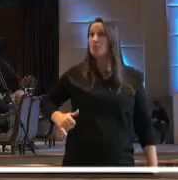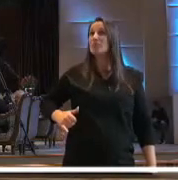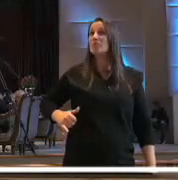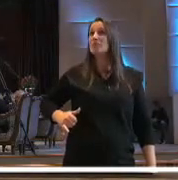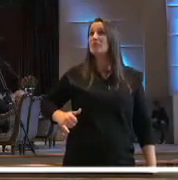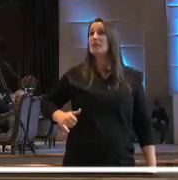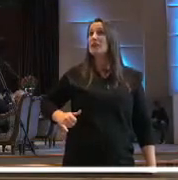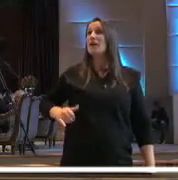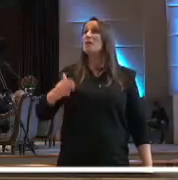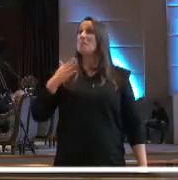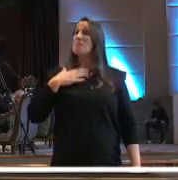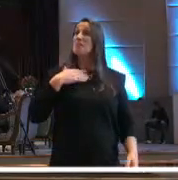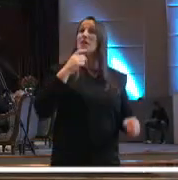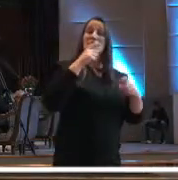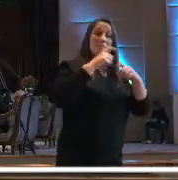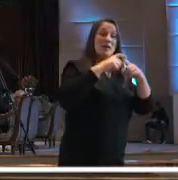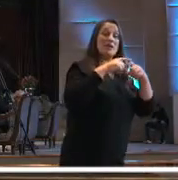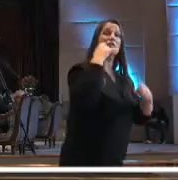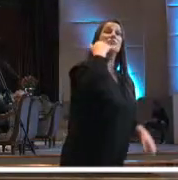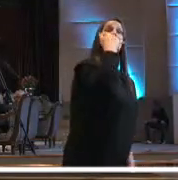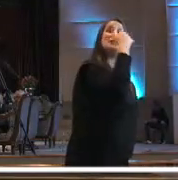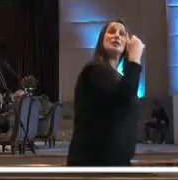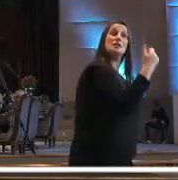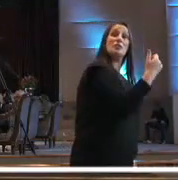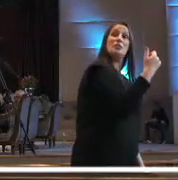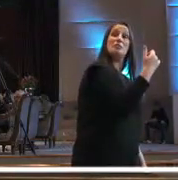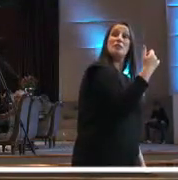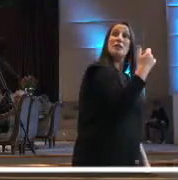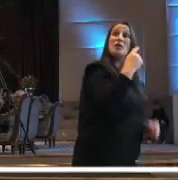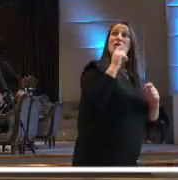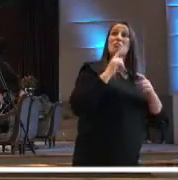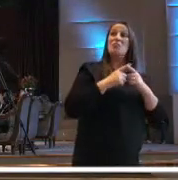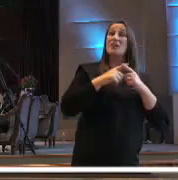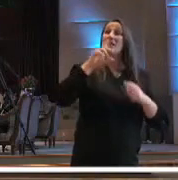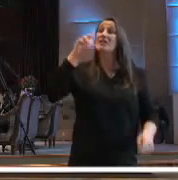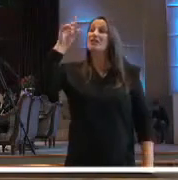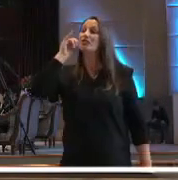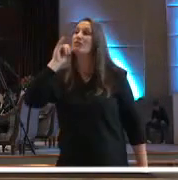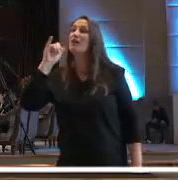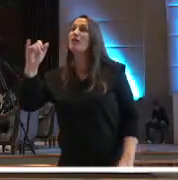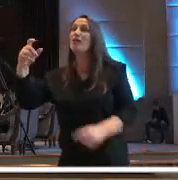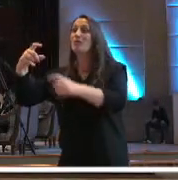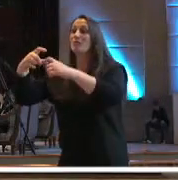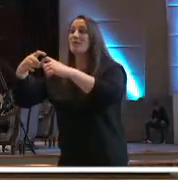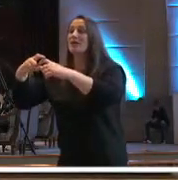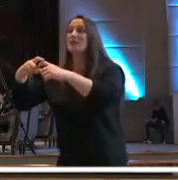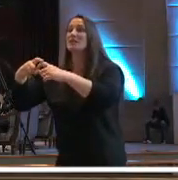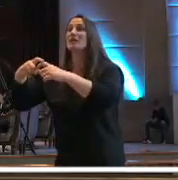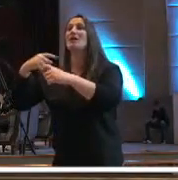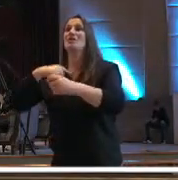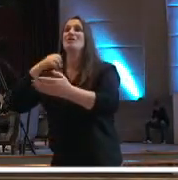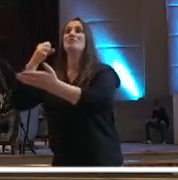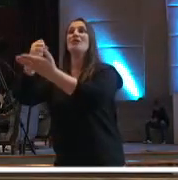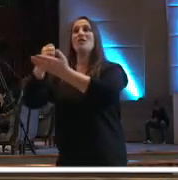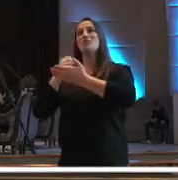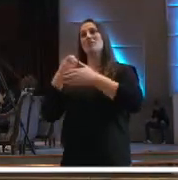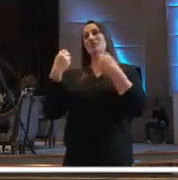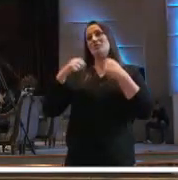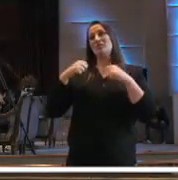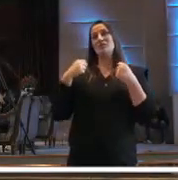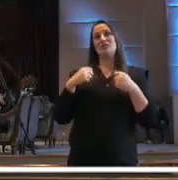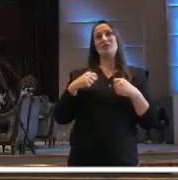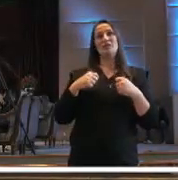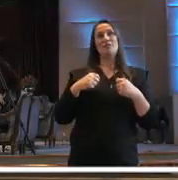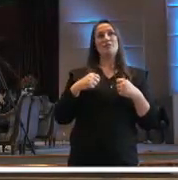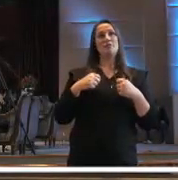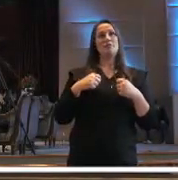Era a minha médica que estava me ligando, porque Deus estava falando ao coração dela que eu precisava de ajuda naquela hora. Interessante é que eu